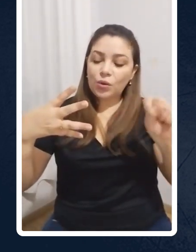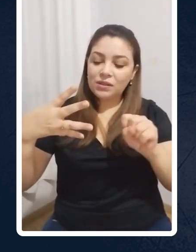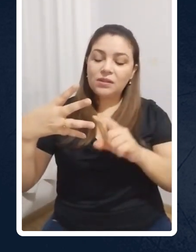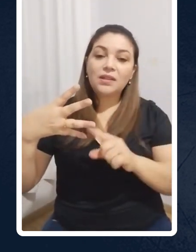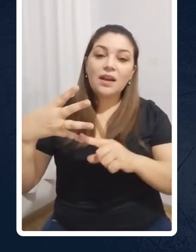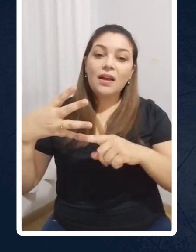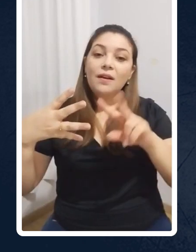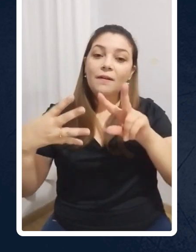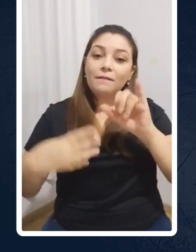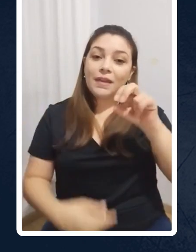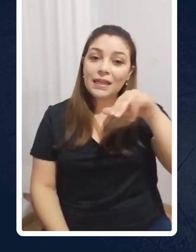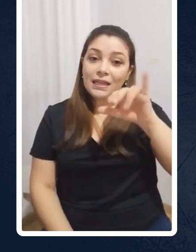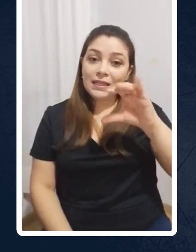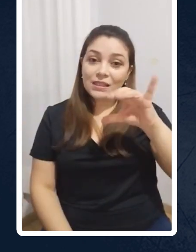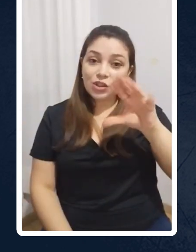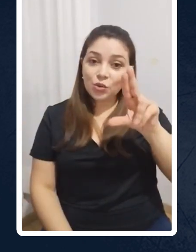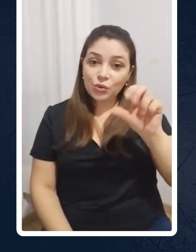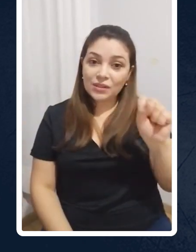E formando essa família